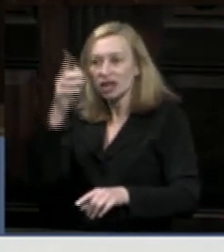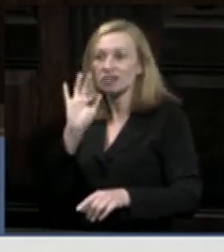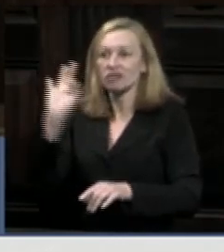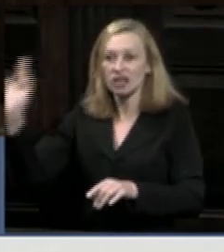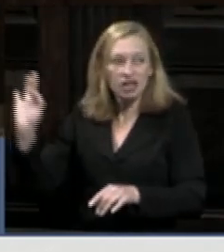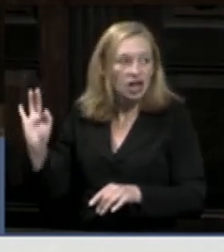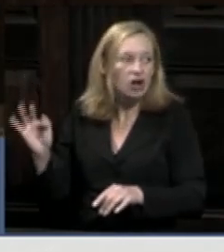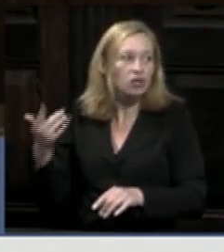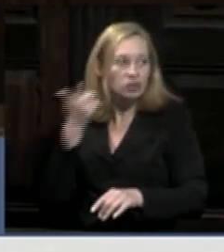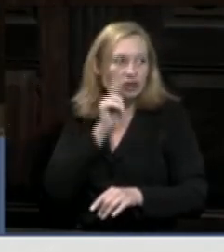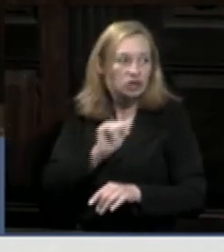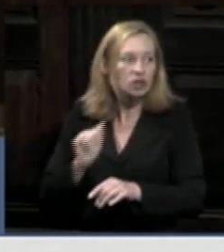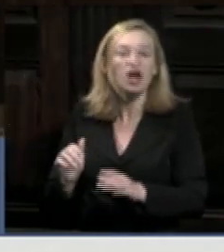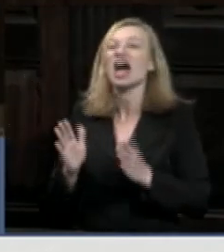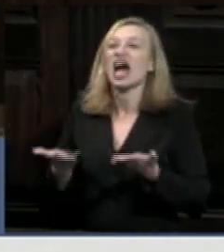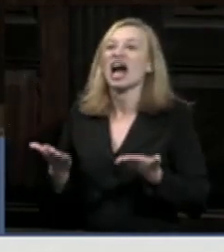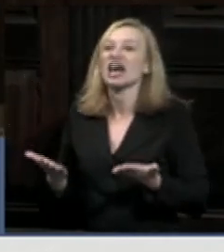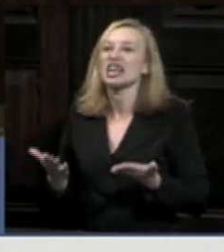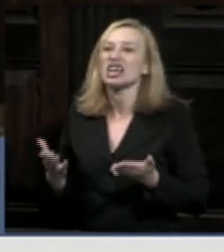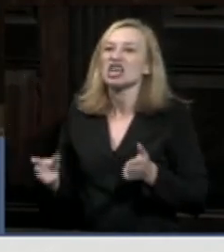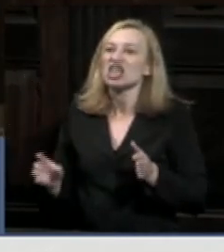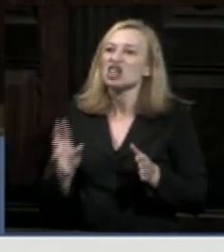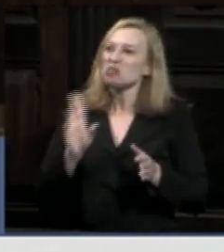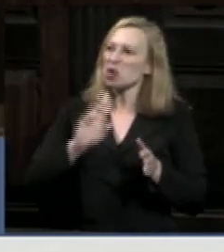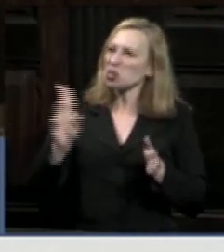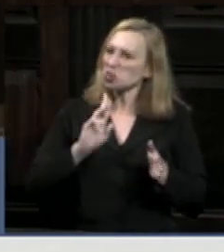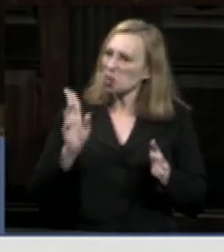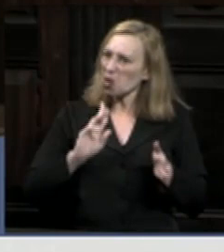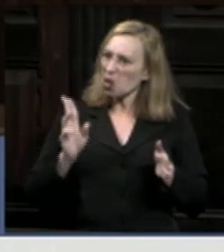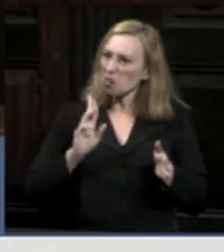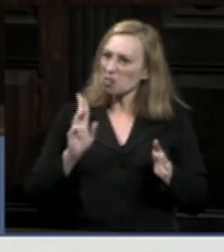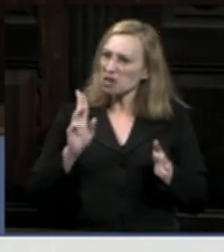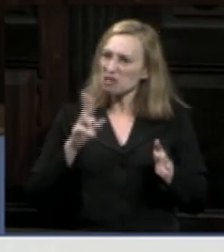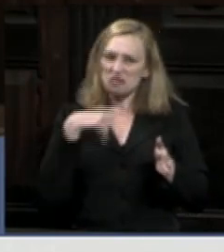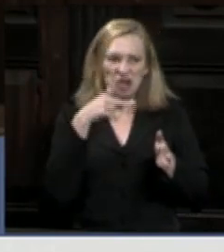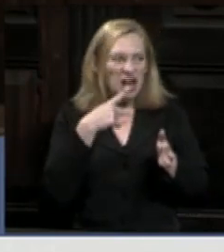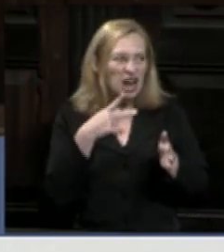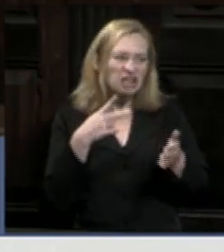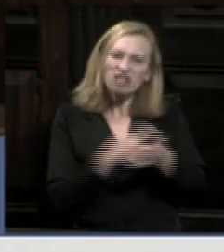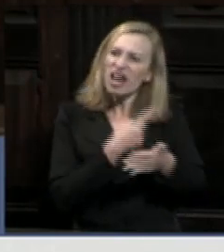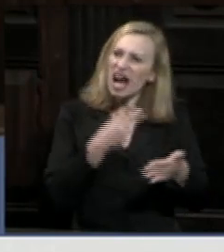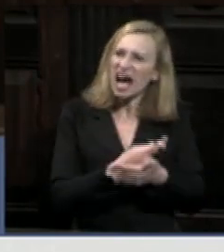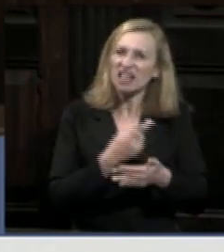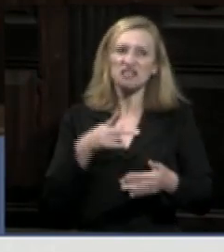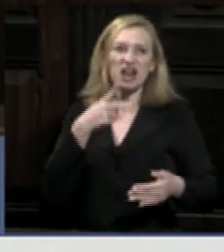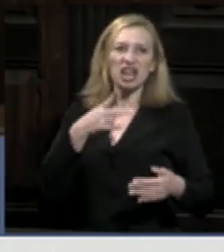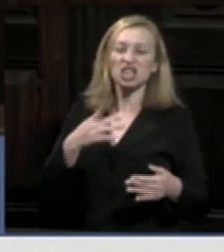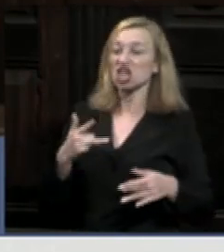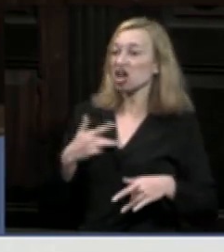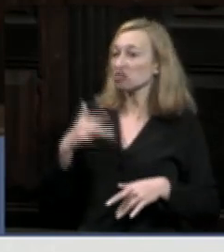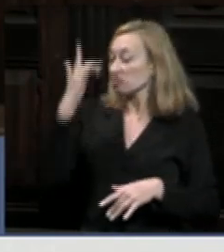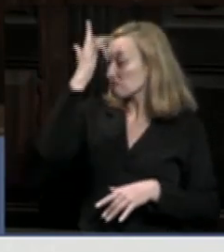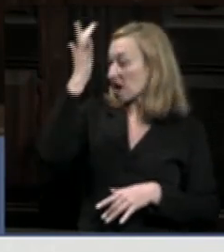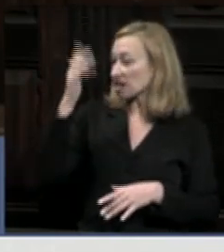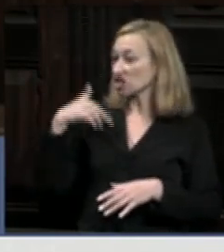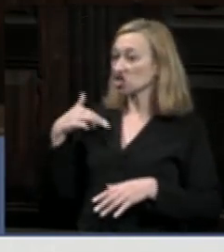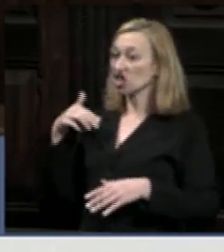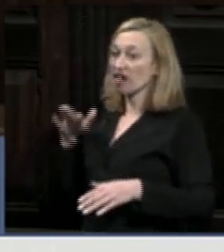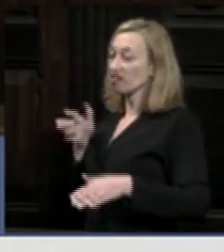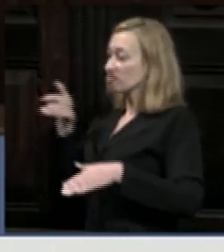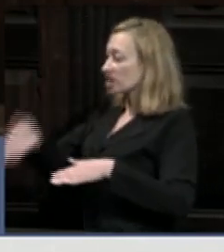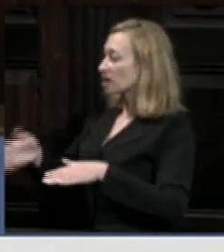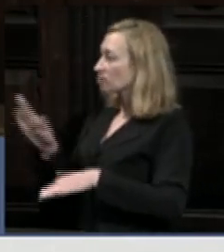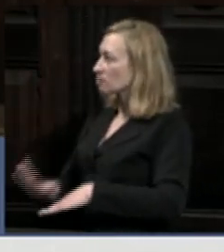em colocar o meu nome como se a gente tivesse facilidade de andar nas comunidades que são da milícia pelo amor de